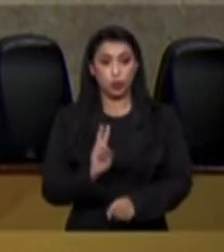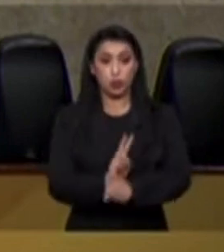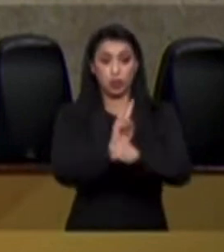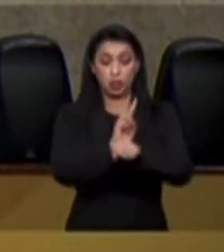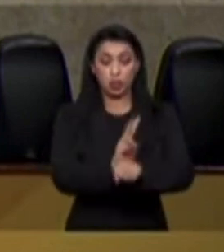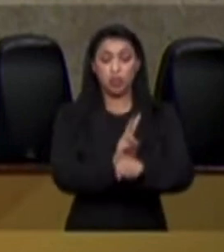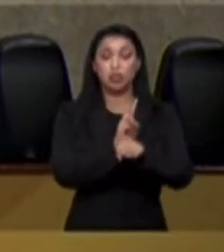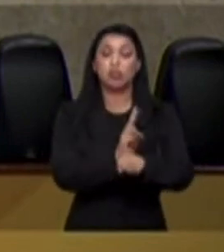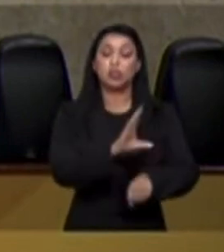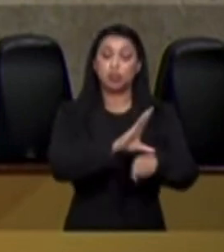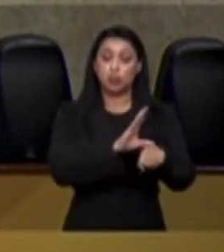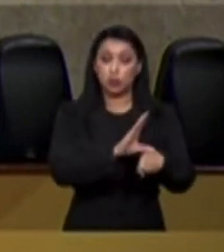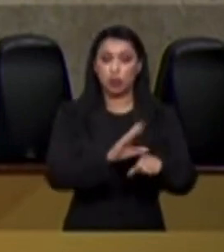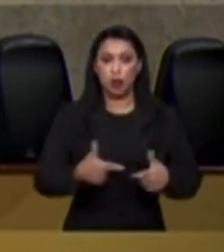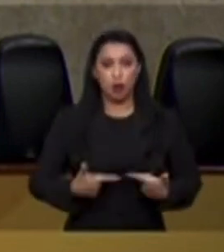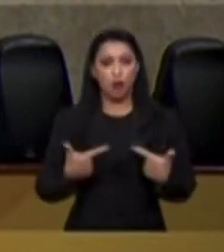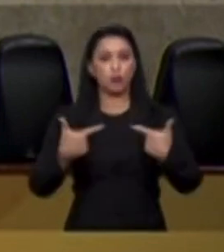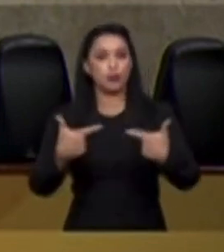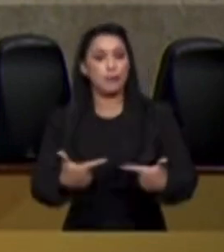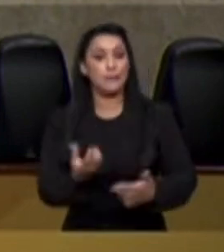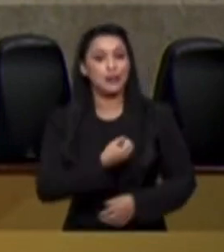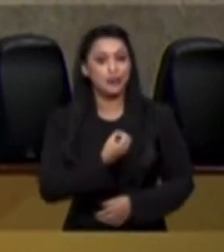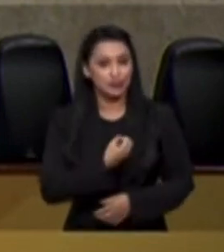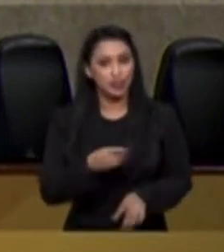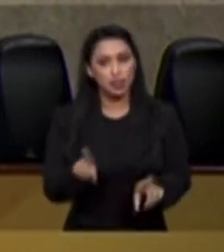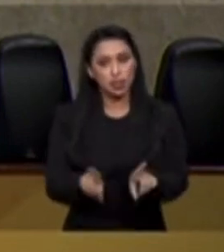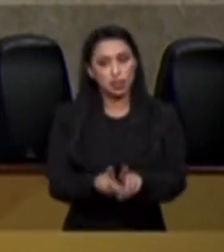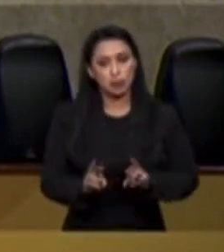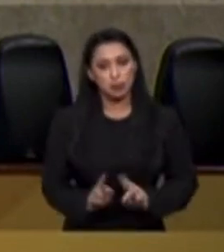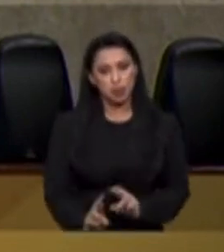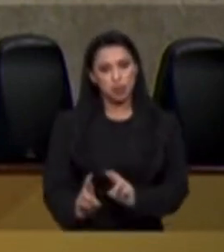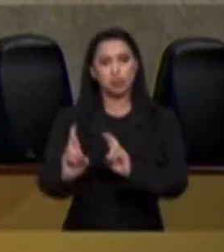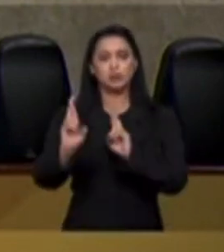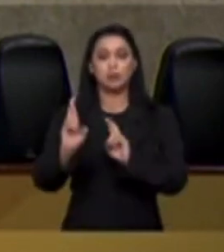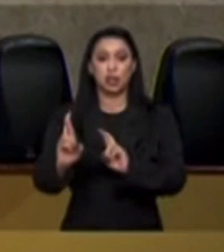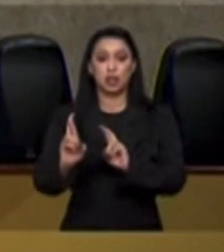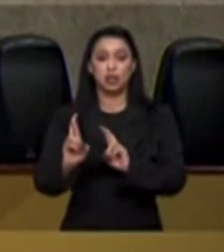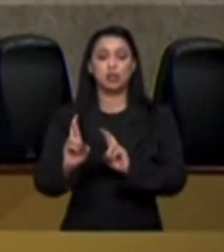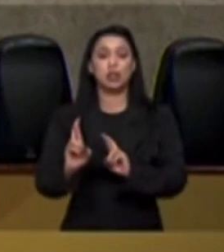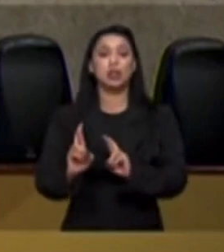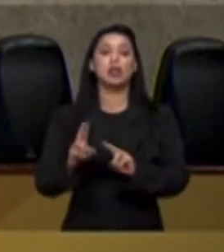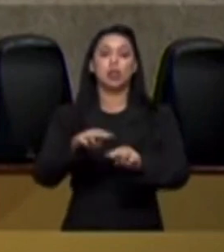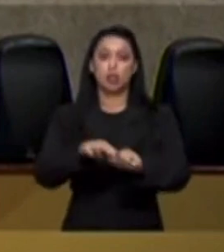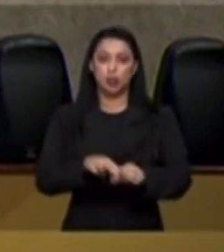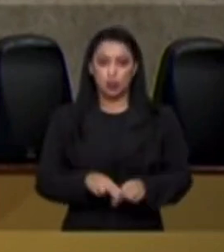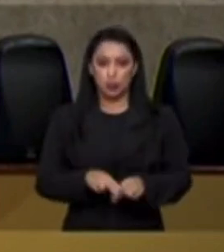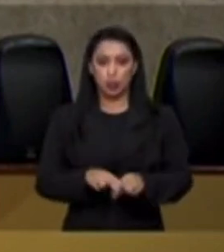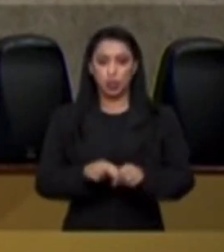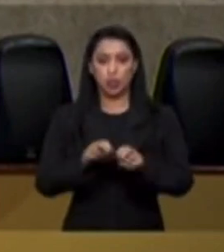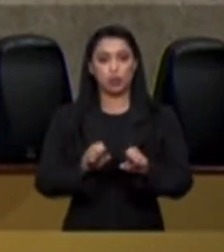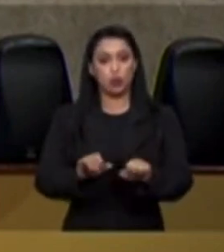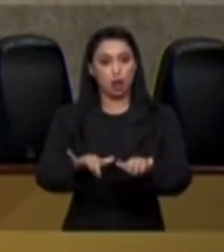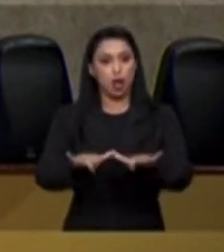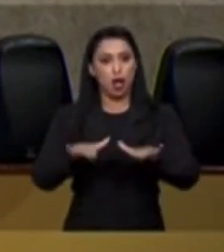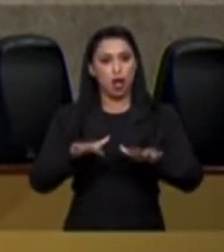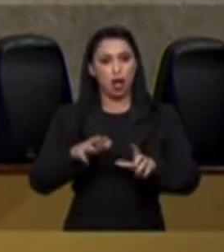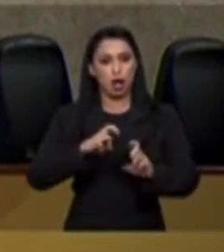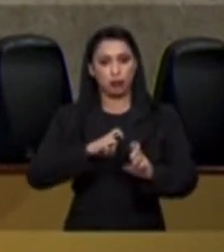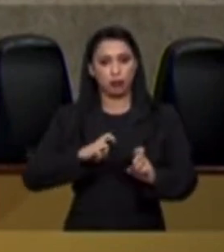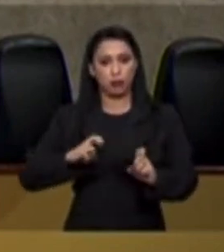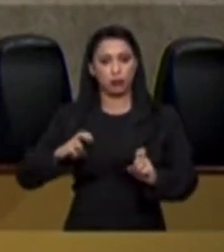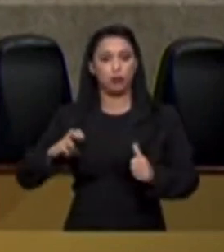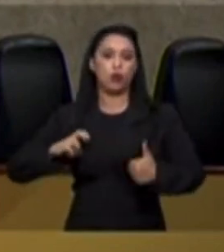lutar pela vida e pela esperança. E foi com essa prontidão que a Corte se revelou,